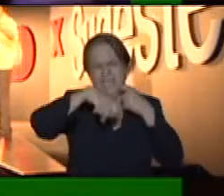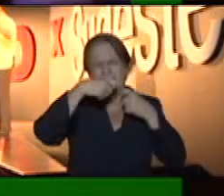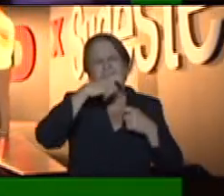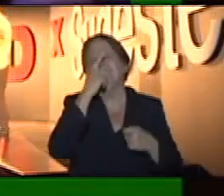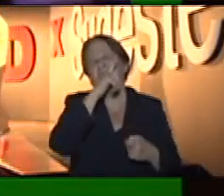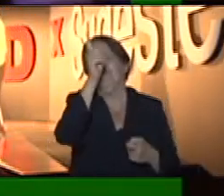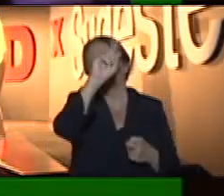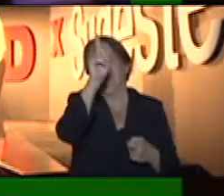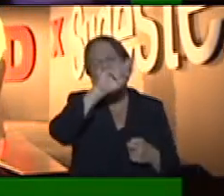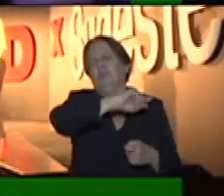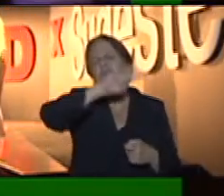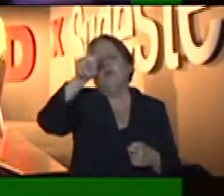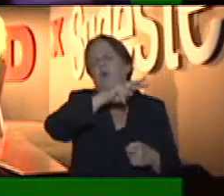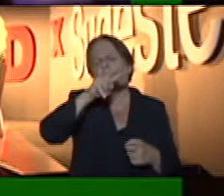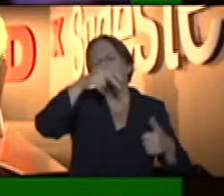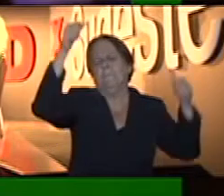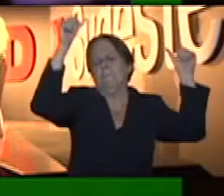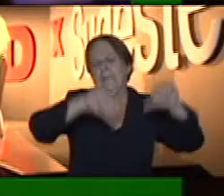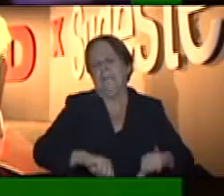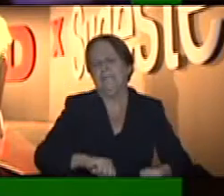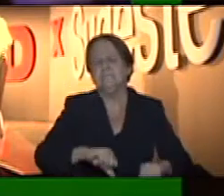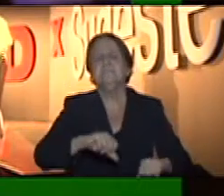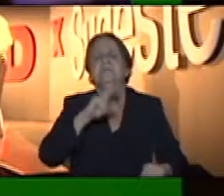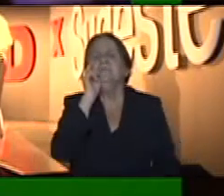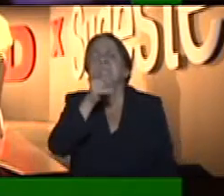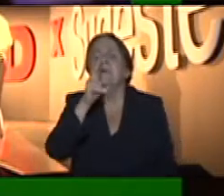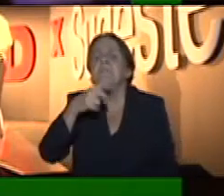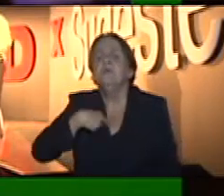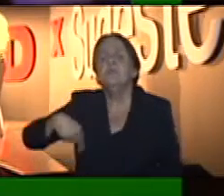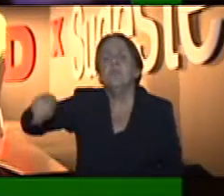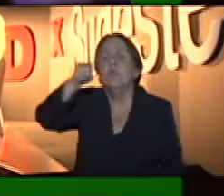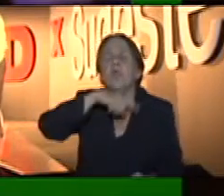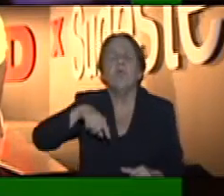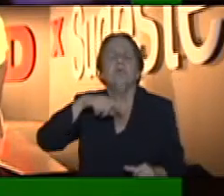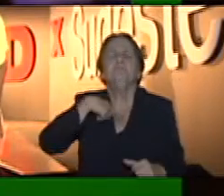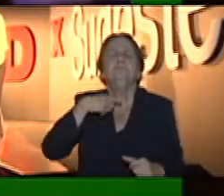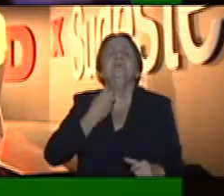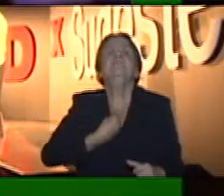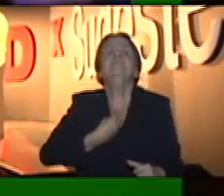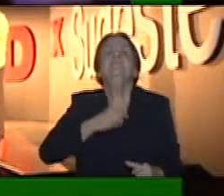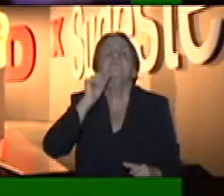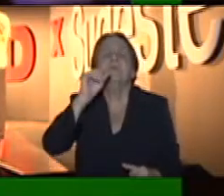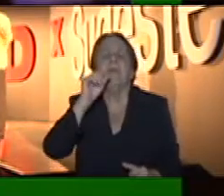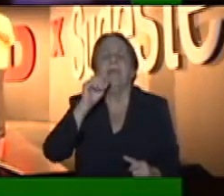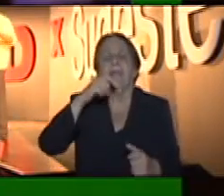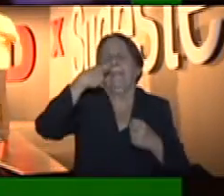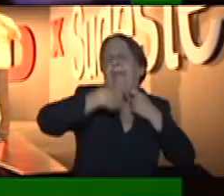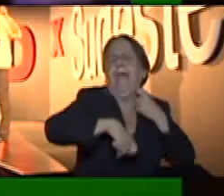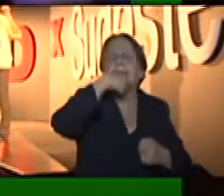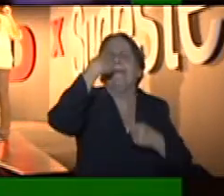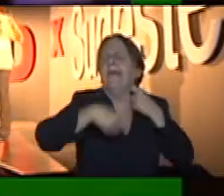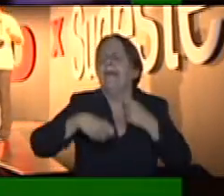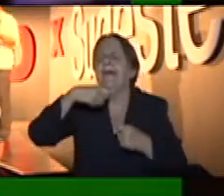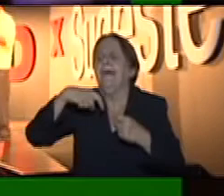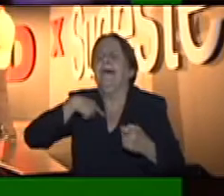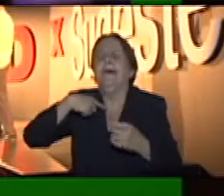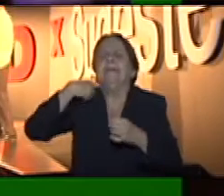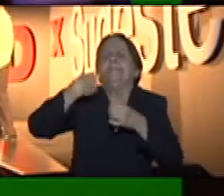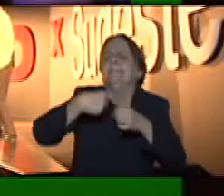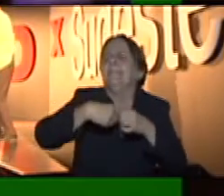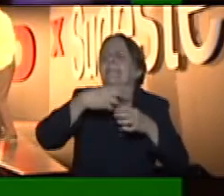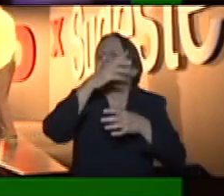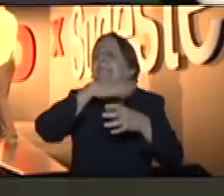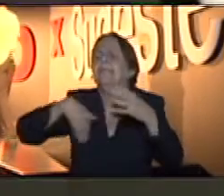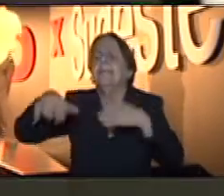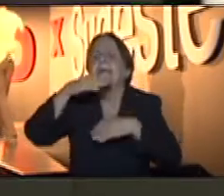perdem e nós estamos vivendo guerra todos os dias na nossa nas nossas cidades nas nossas casas a